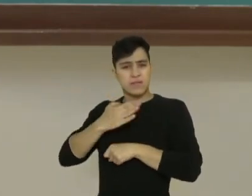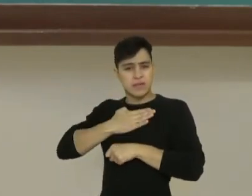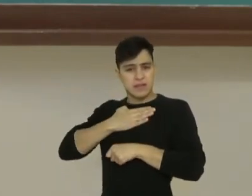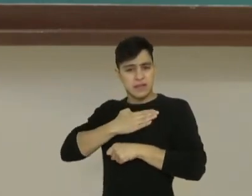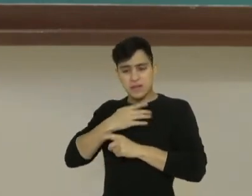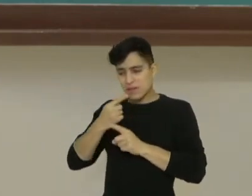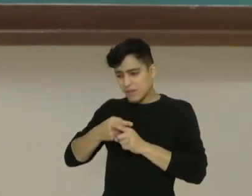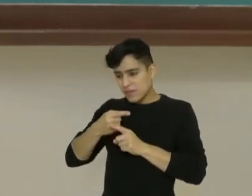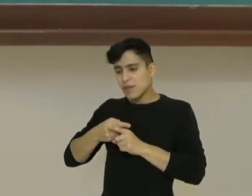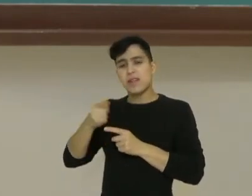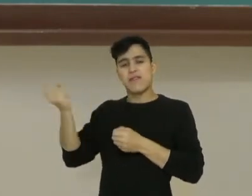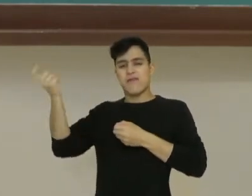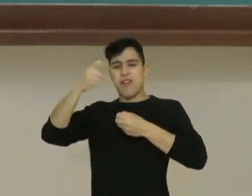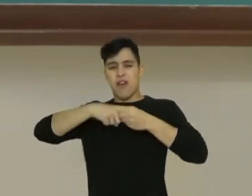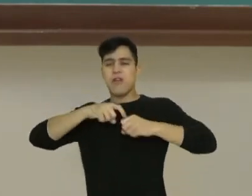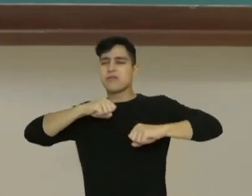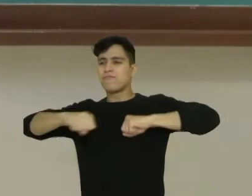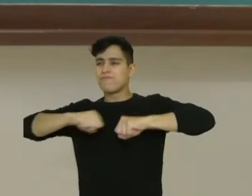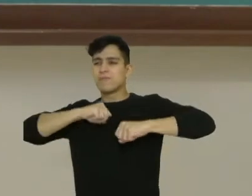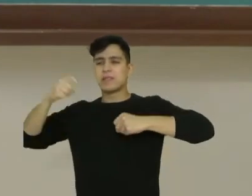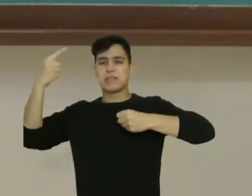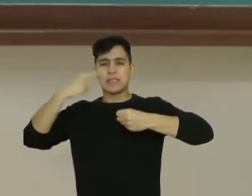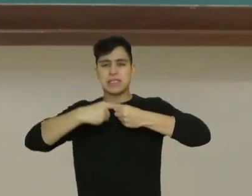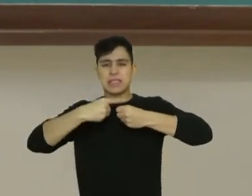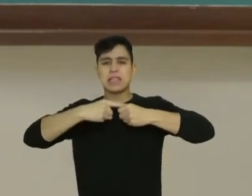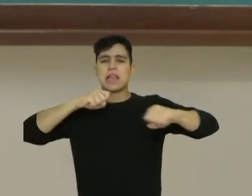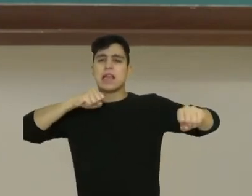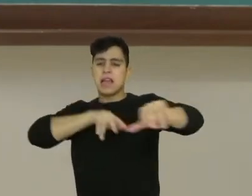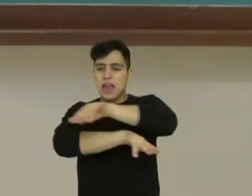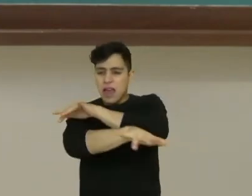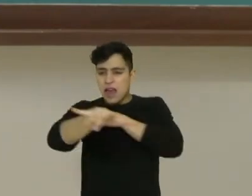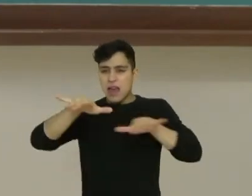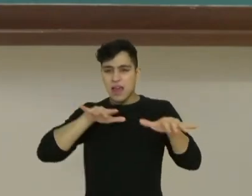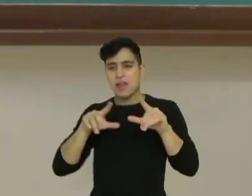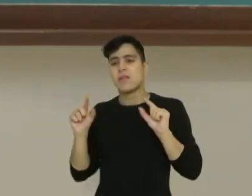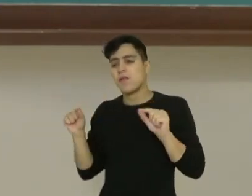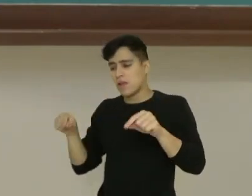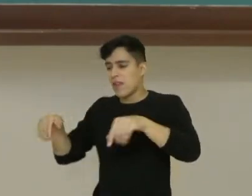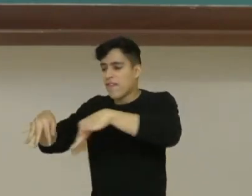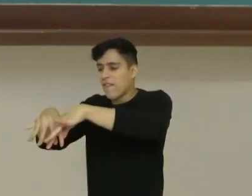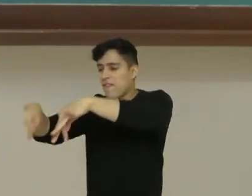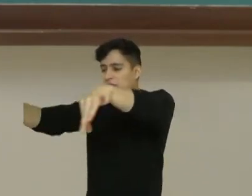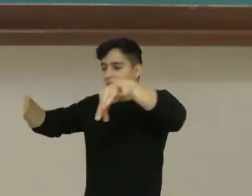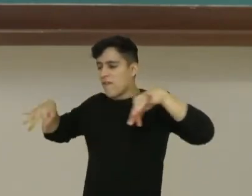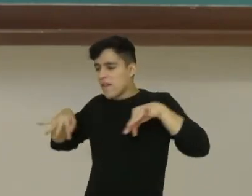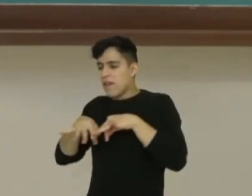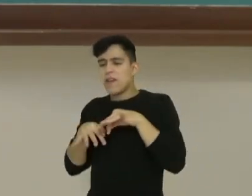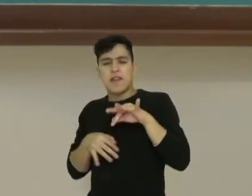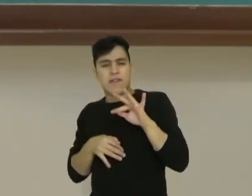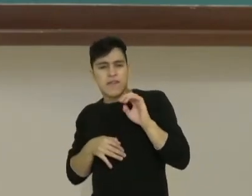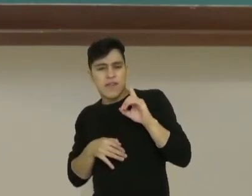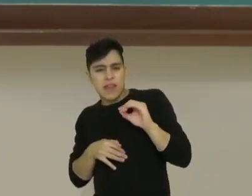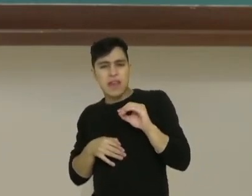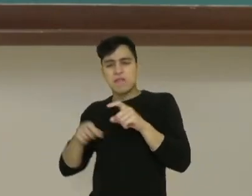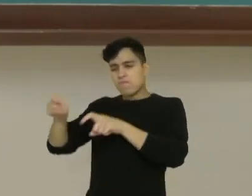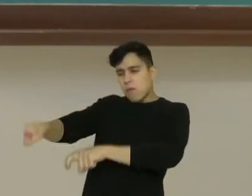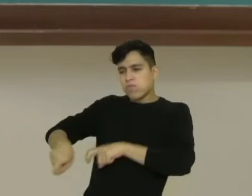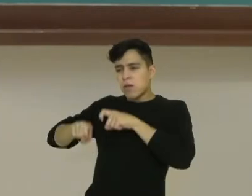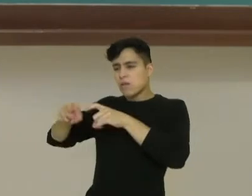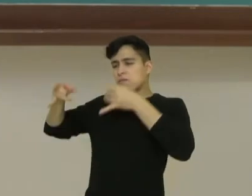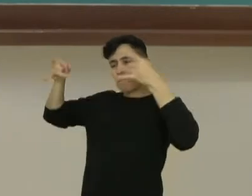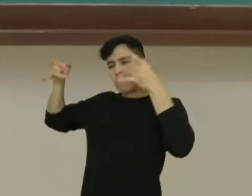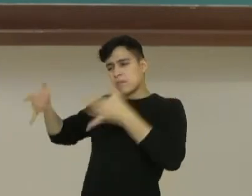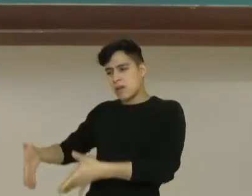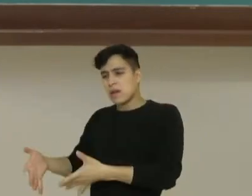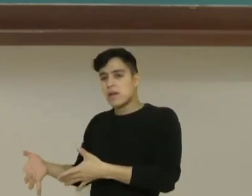começar a ressurgir as cidades, então eles podem voltar, sair dos feudos, sair do campo e irem para as cidades. Eles podem escolher